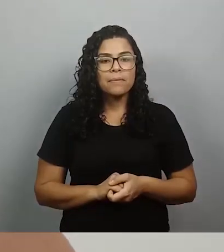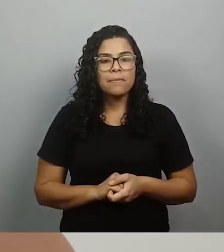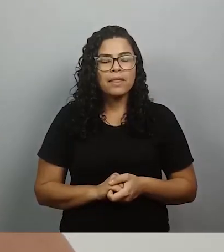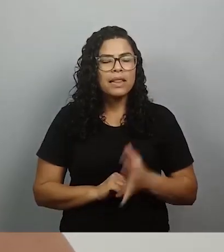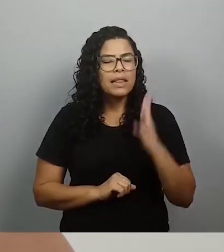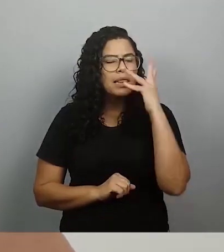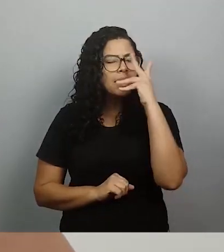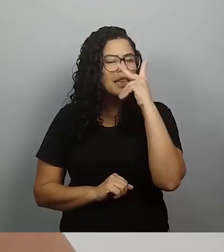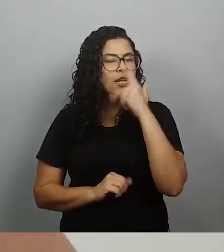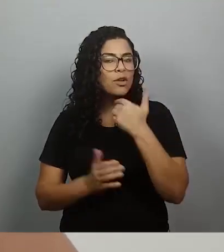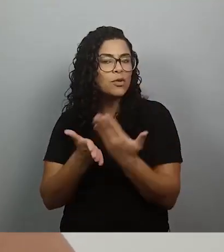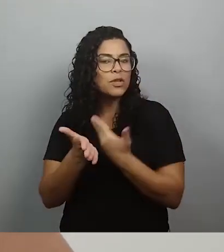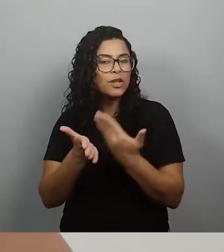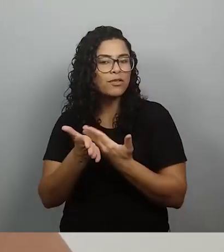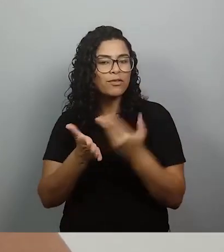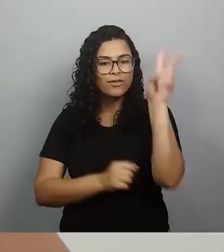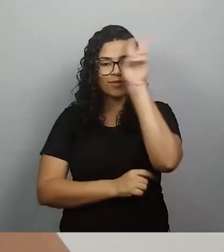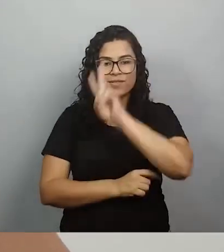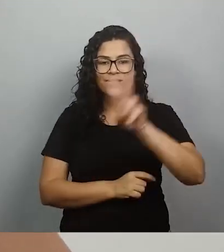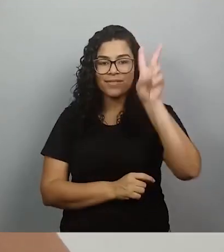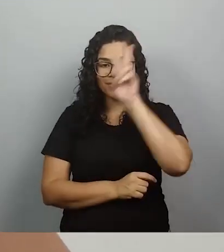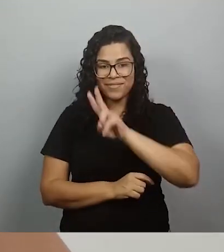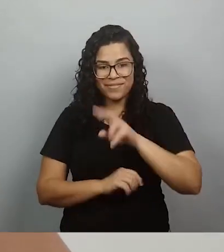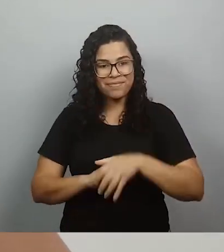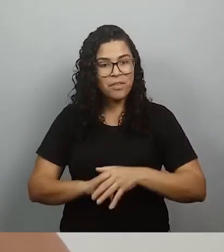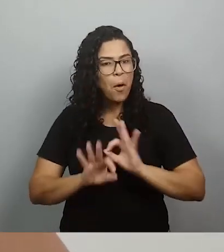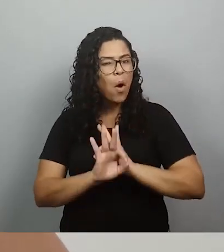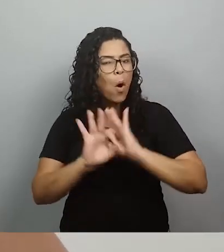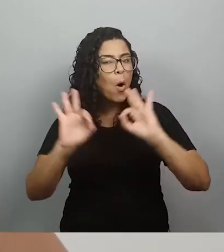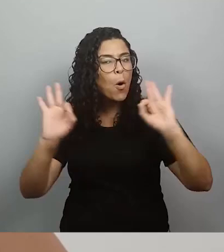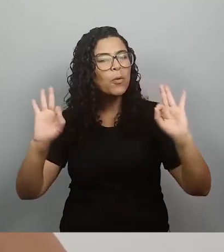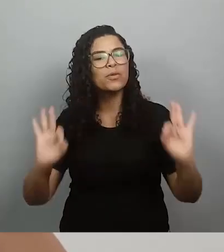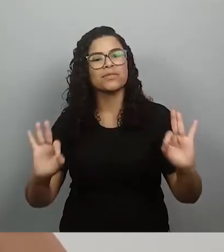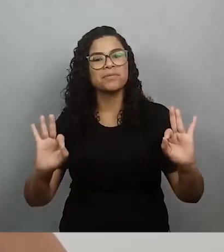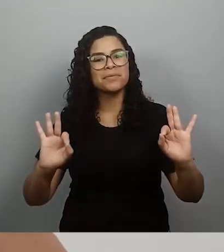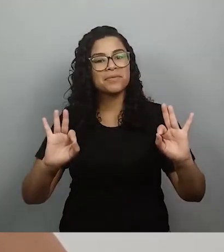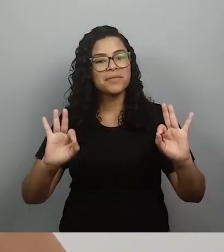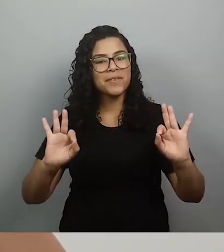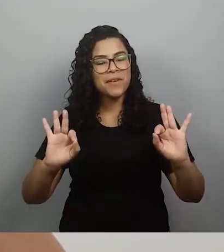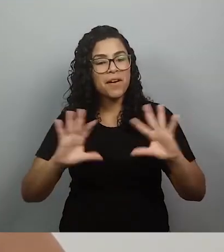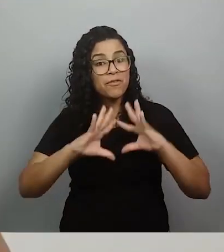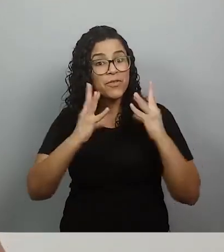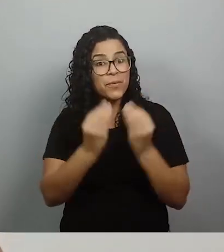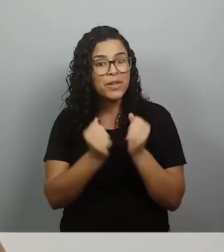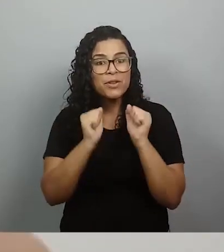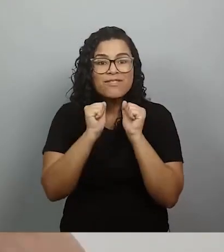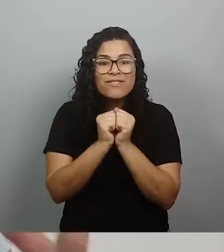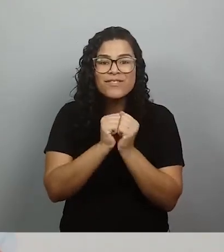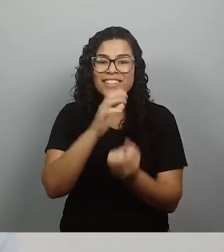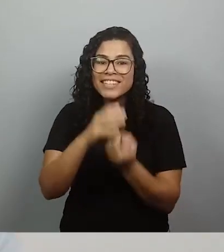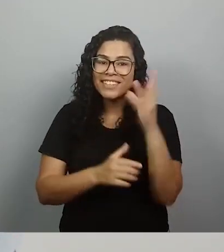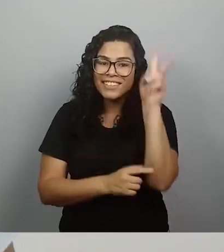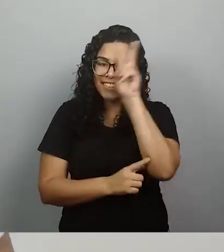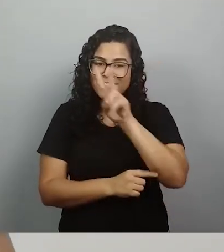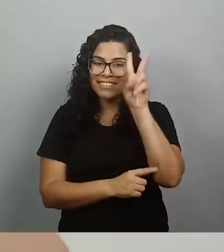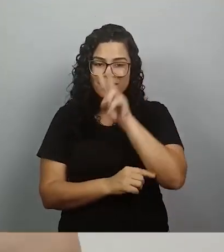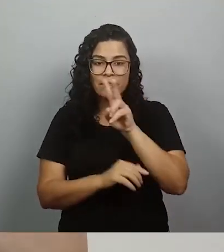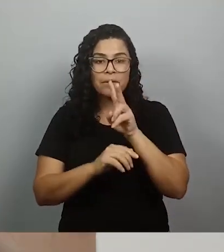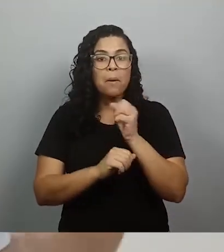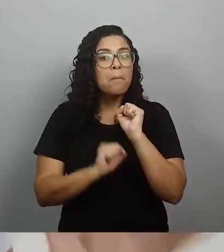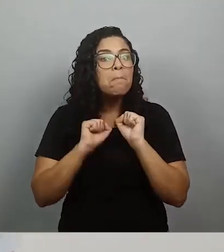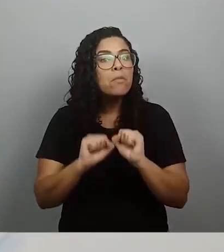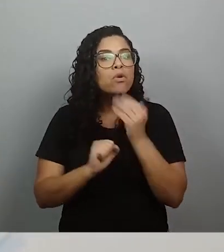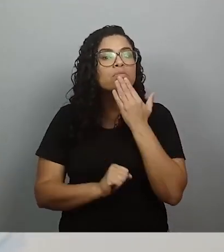de histórias. Ah, existe história melhor do que essa inventada pela família? Você também pode pedir para a